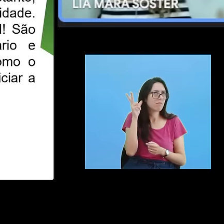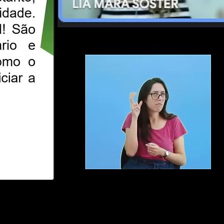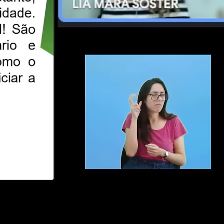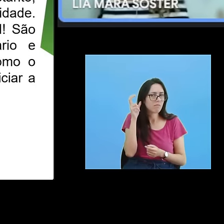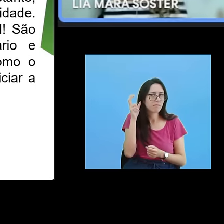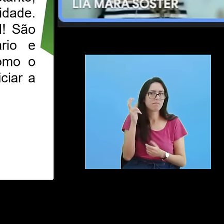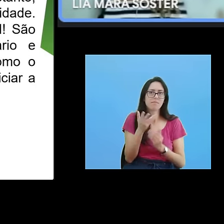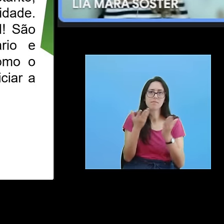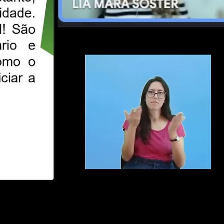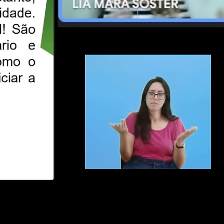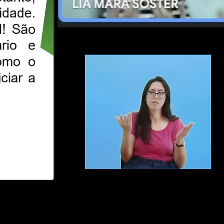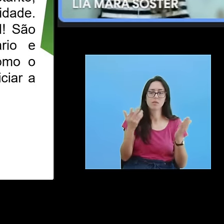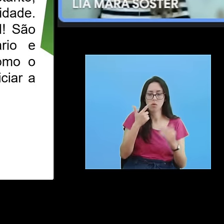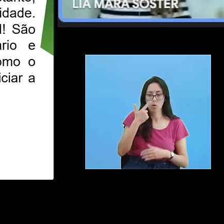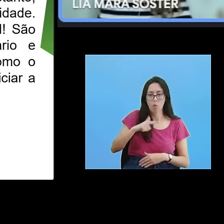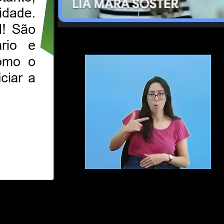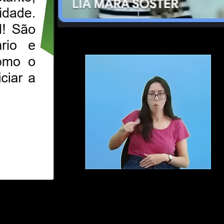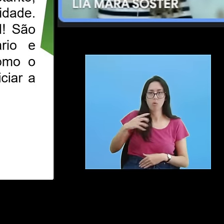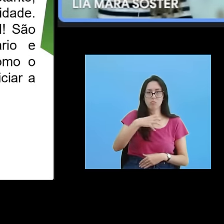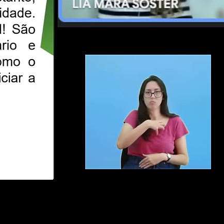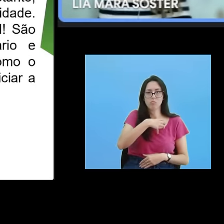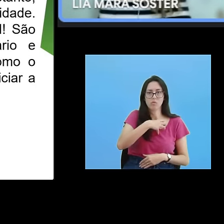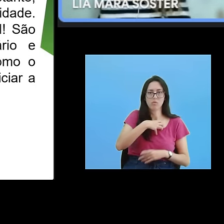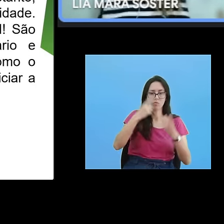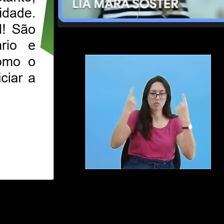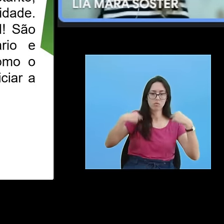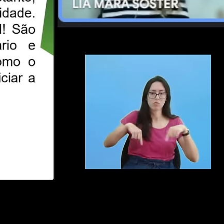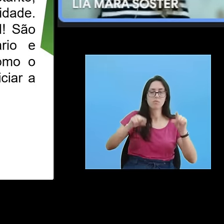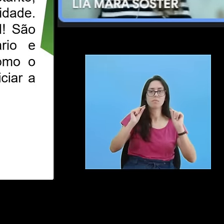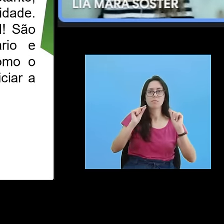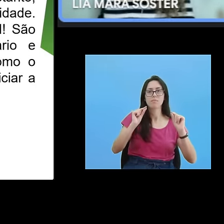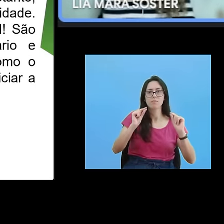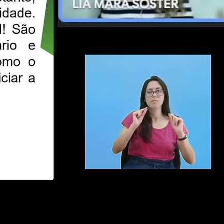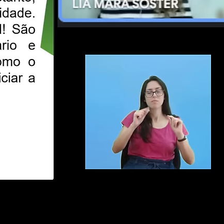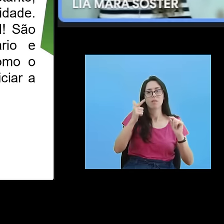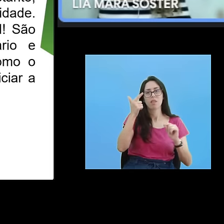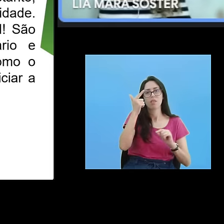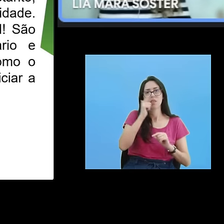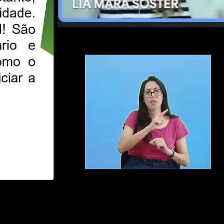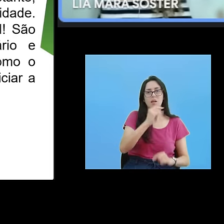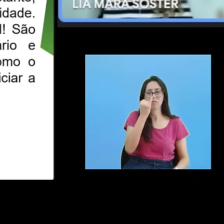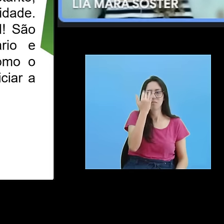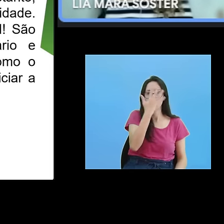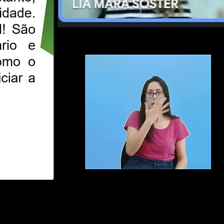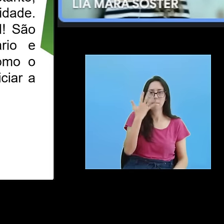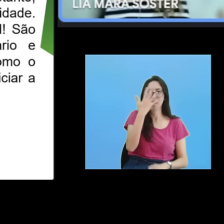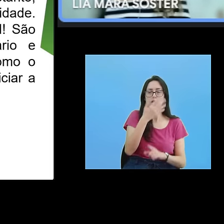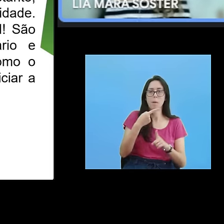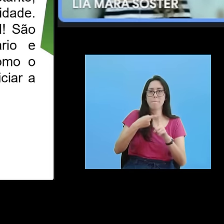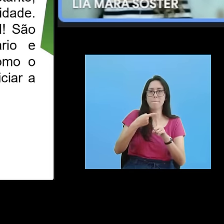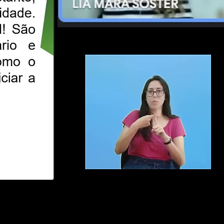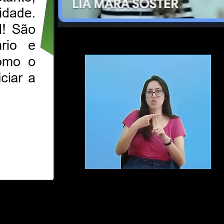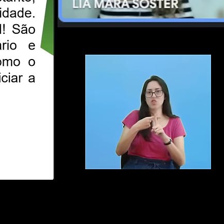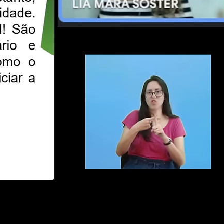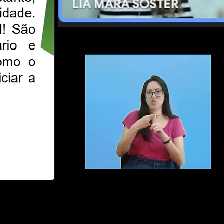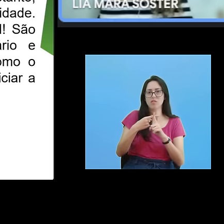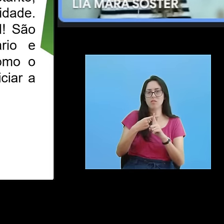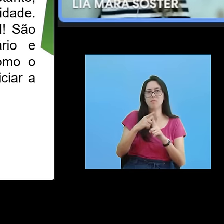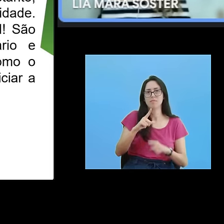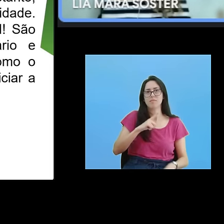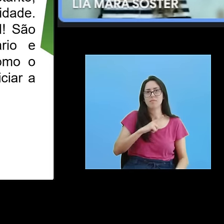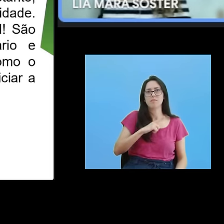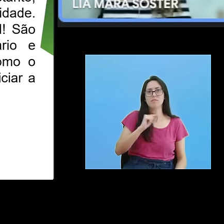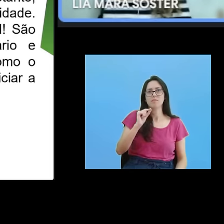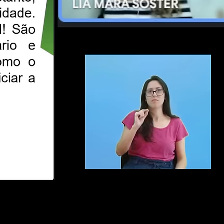sentidos remanescentes em prol de propiciar o quê? Uma autoimagem positiva, para que tenha uma valoração